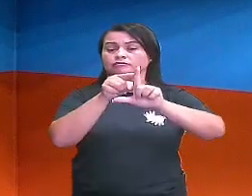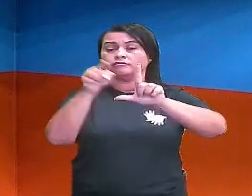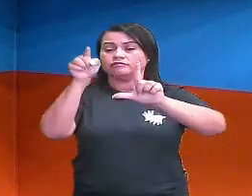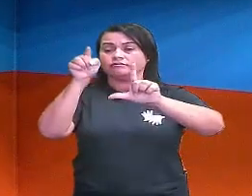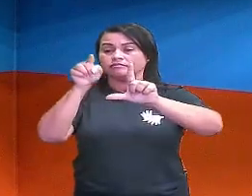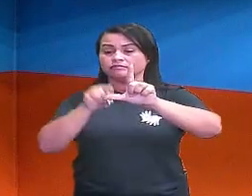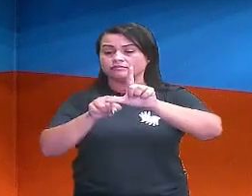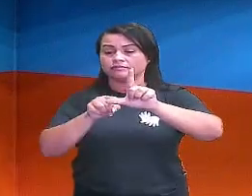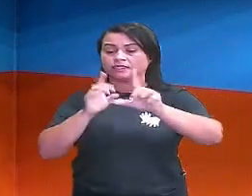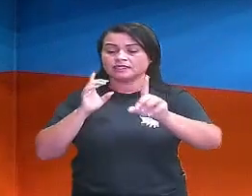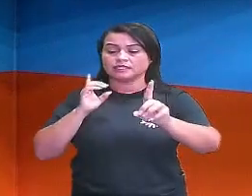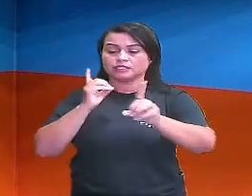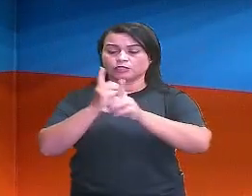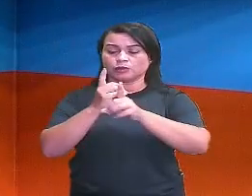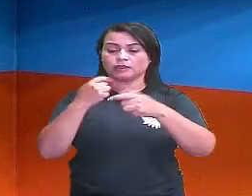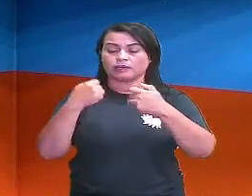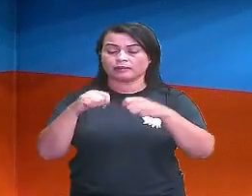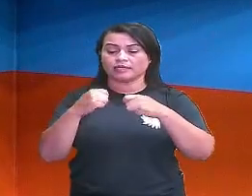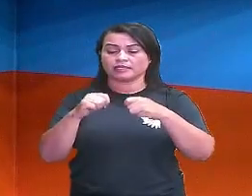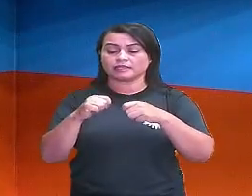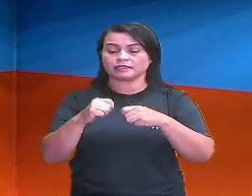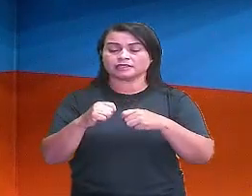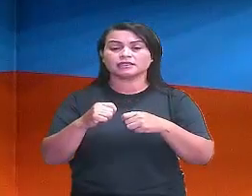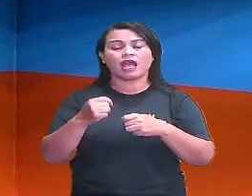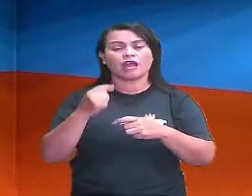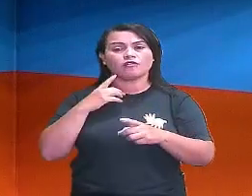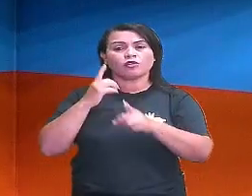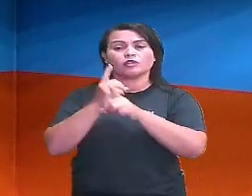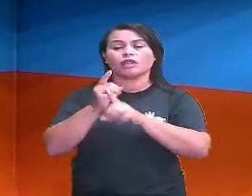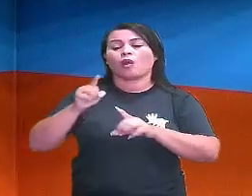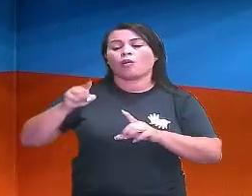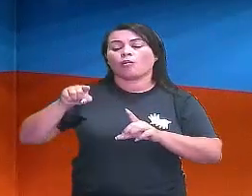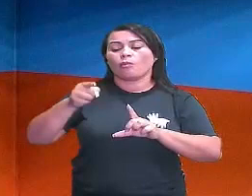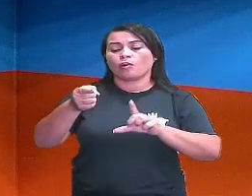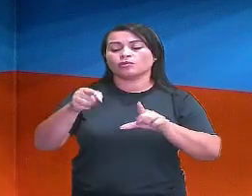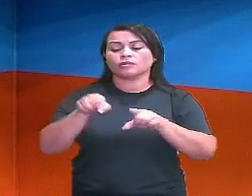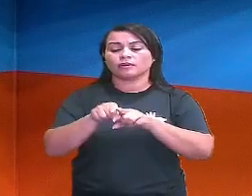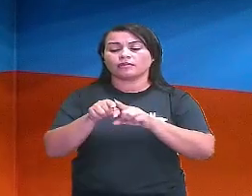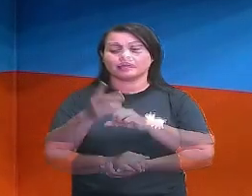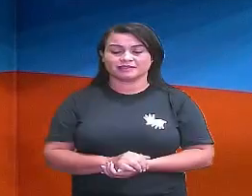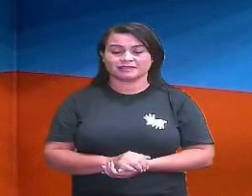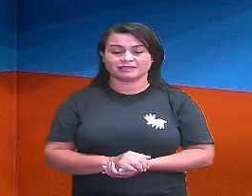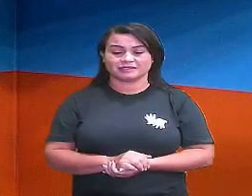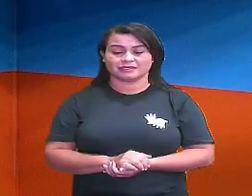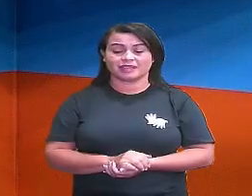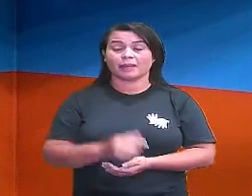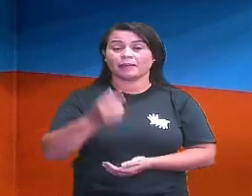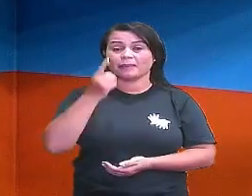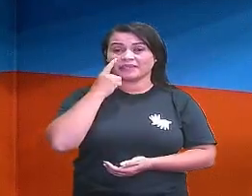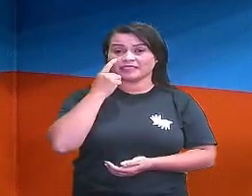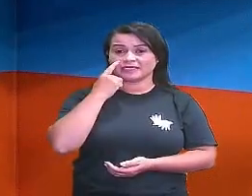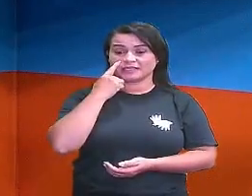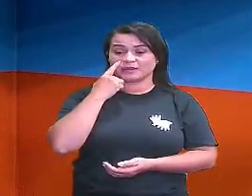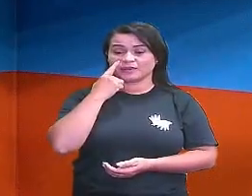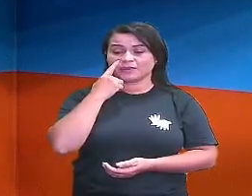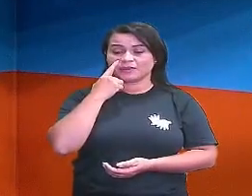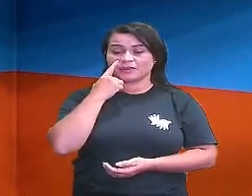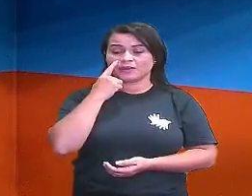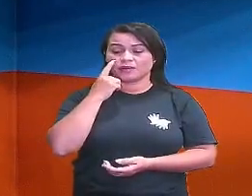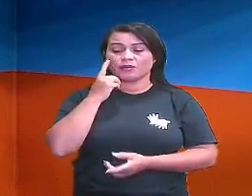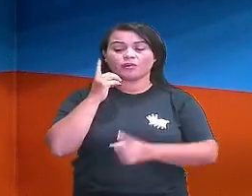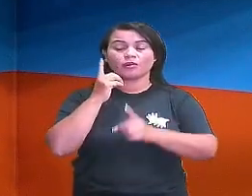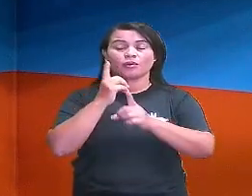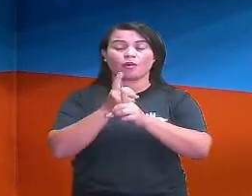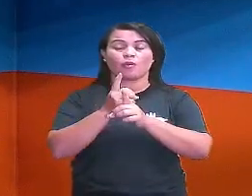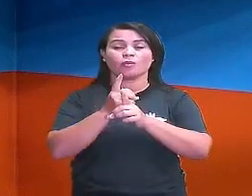retas e elas precisam se encontrar. Se encontrando, eu acho o ponto desse par ordenado. Então, presta bem atenção. O encontro